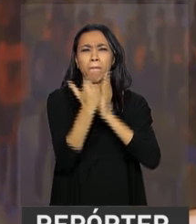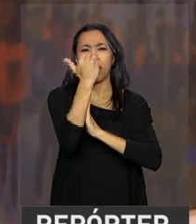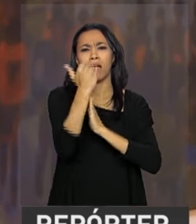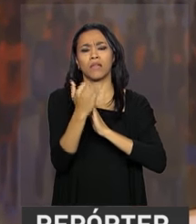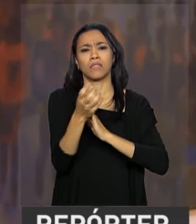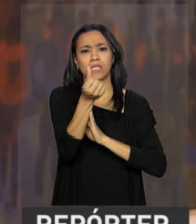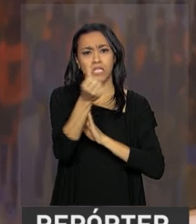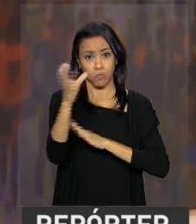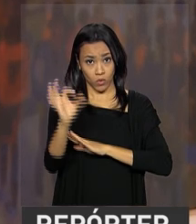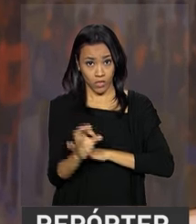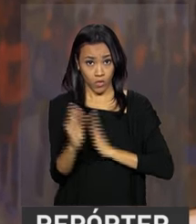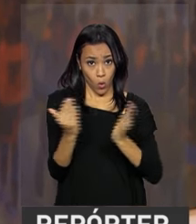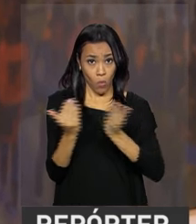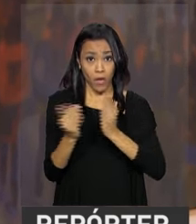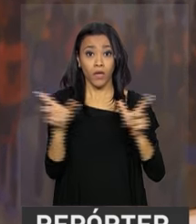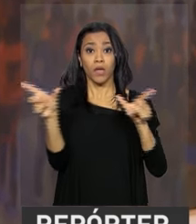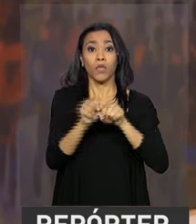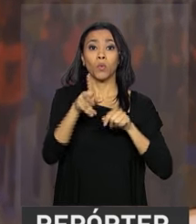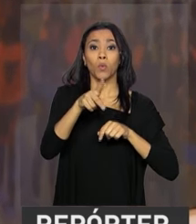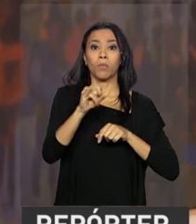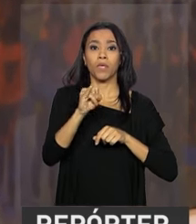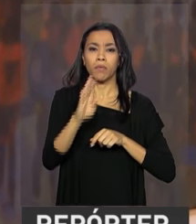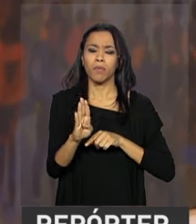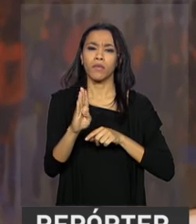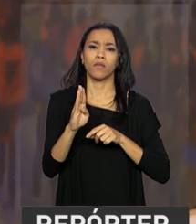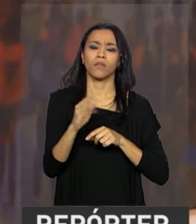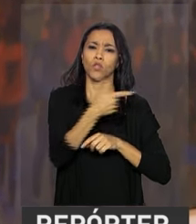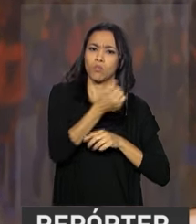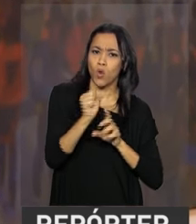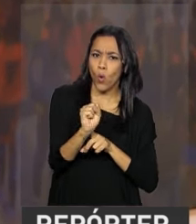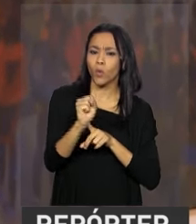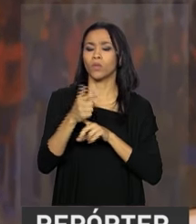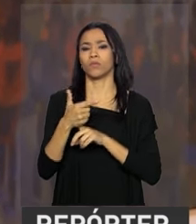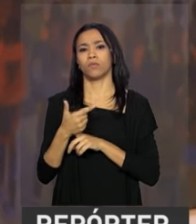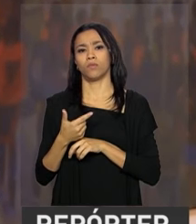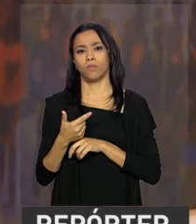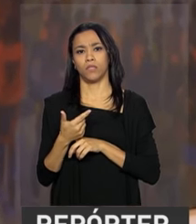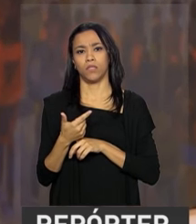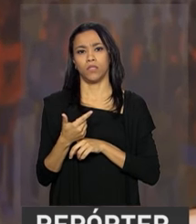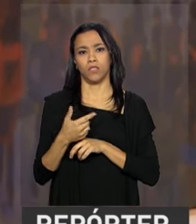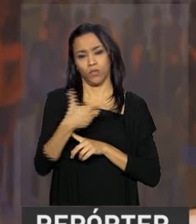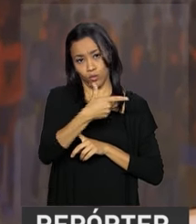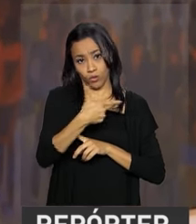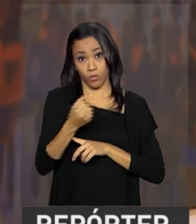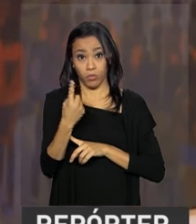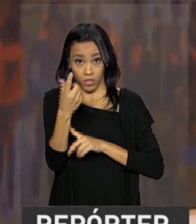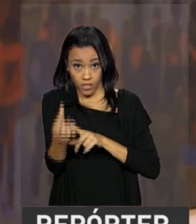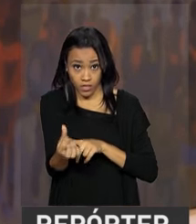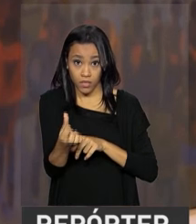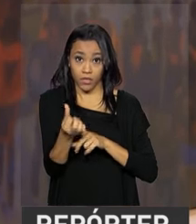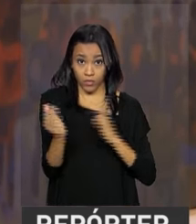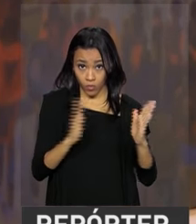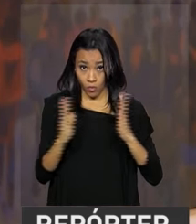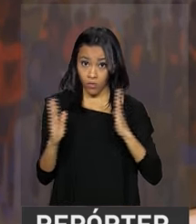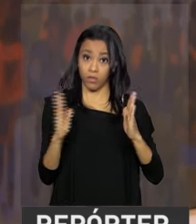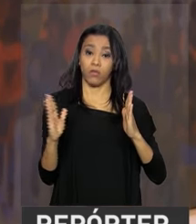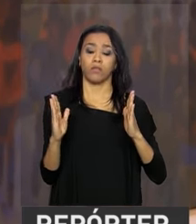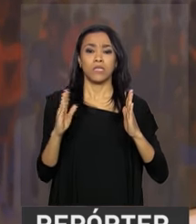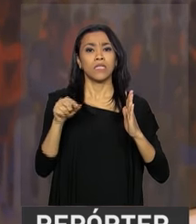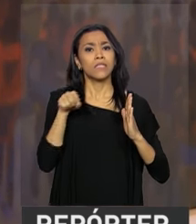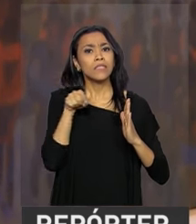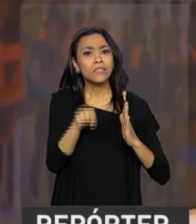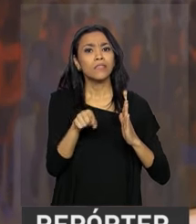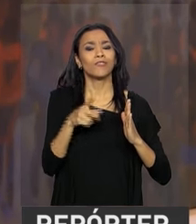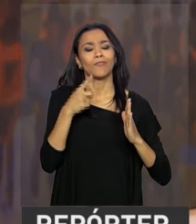6% em relação ao PIB entre 2008 e 2016 e se torna